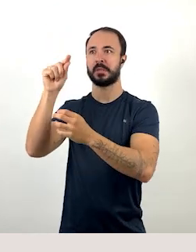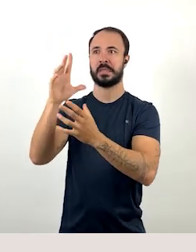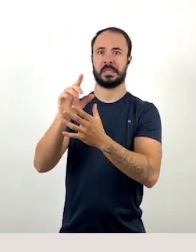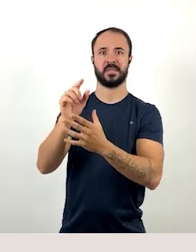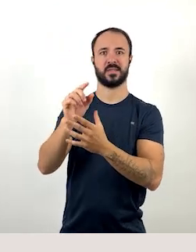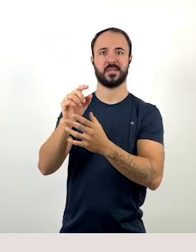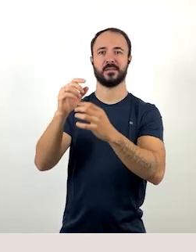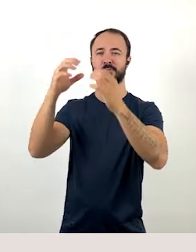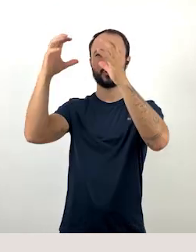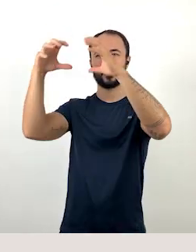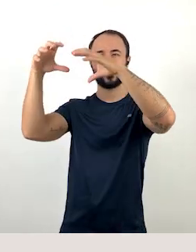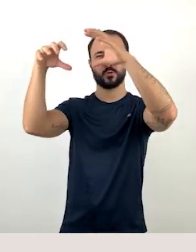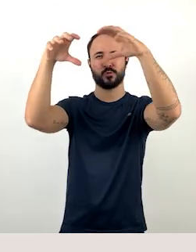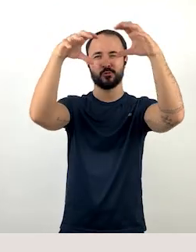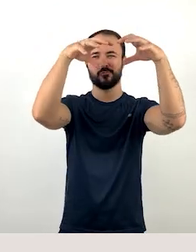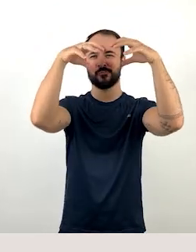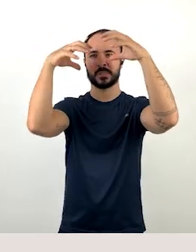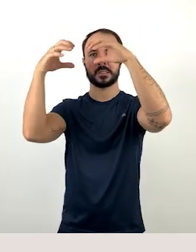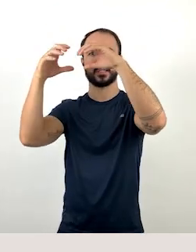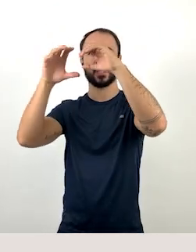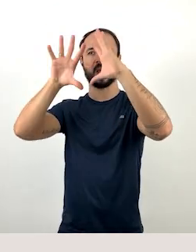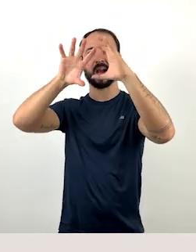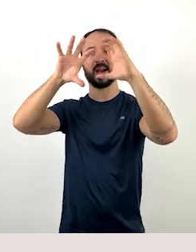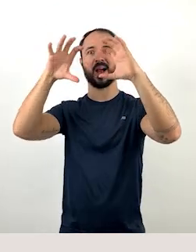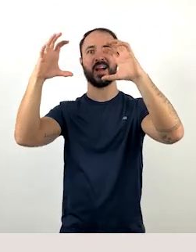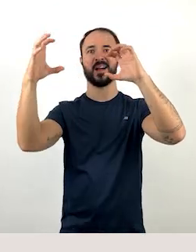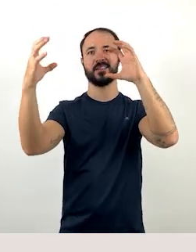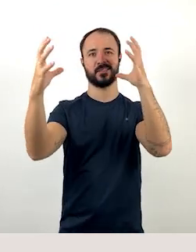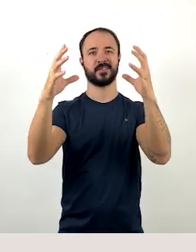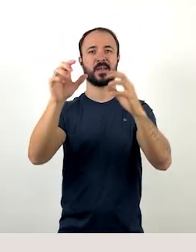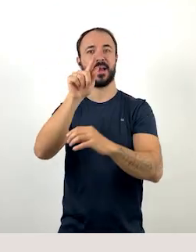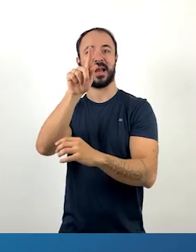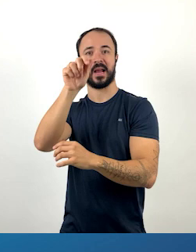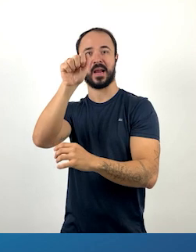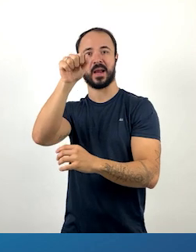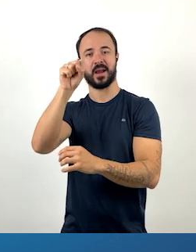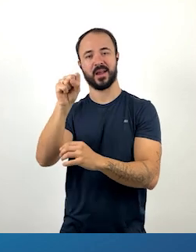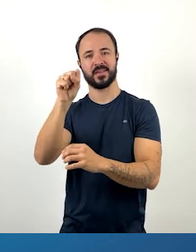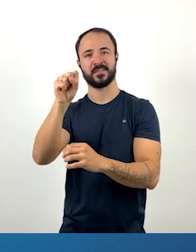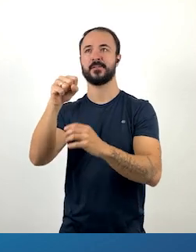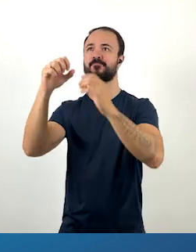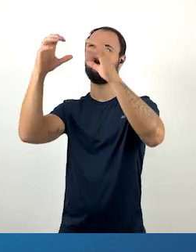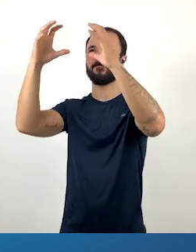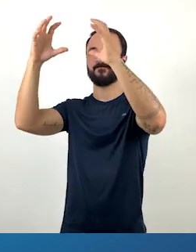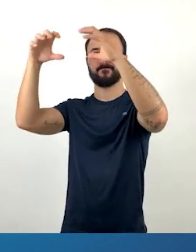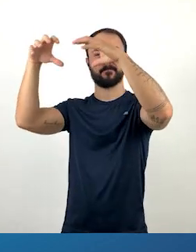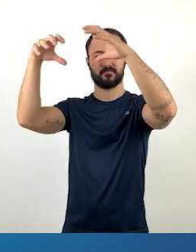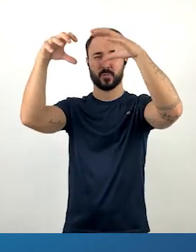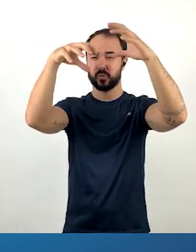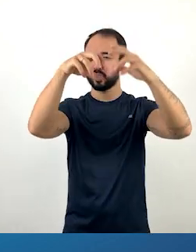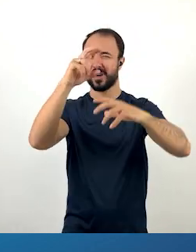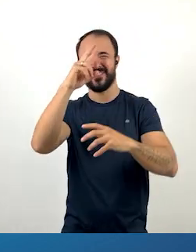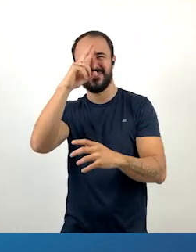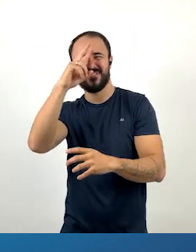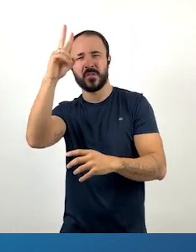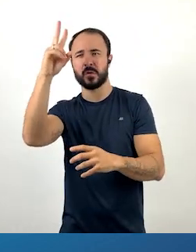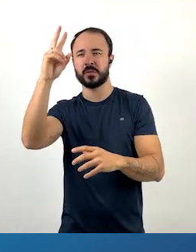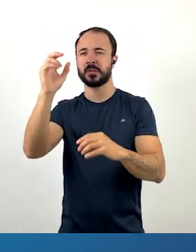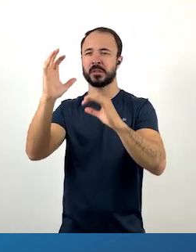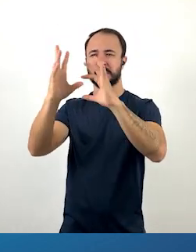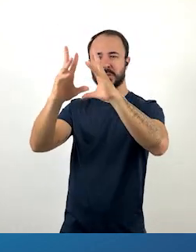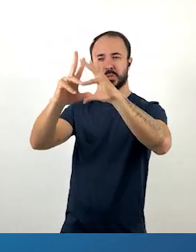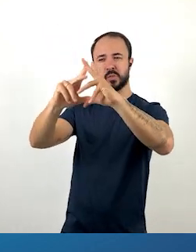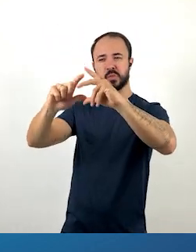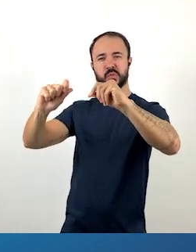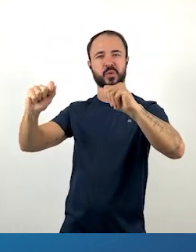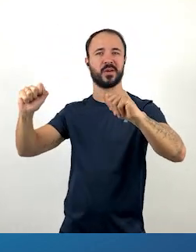nitrogênio, o enxofre, consequentemente você forma óxidos nessa região. A chuva, portanto, se precipita de uma forma